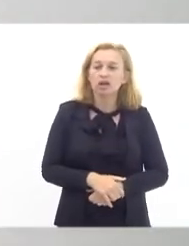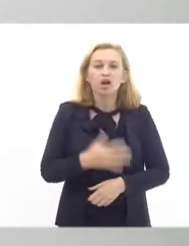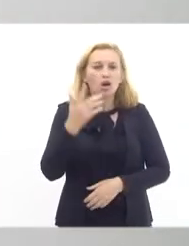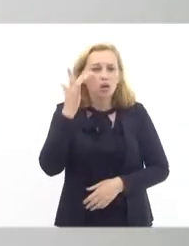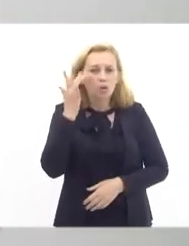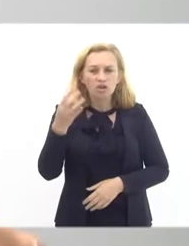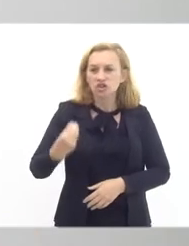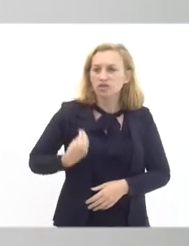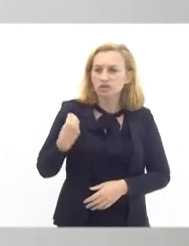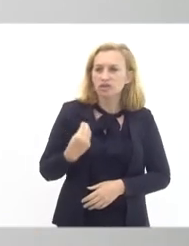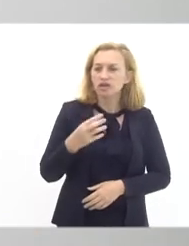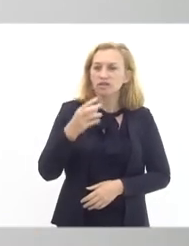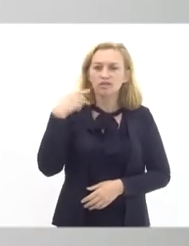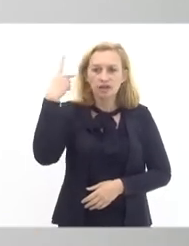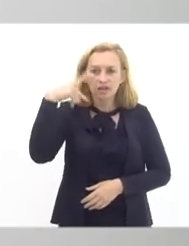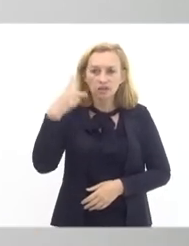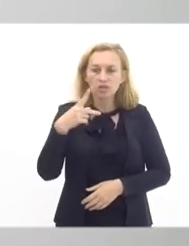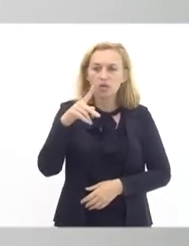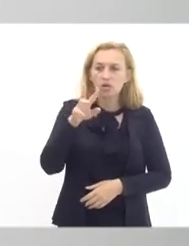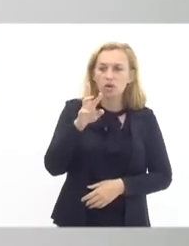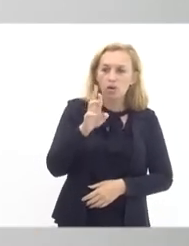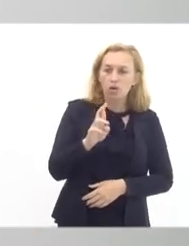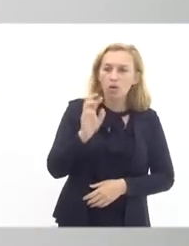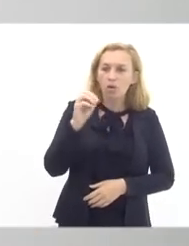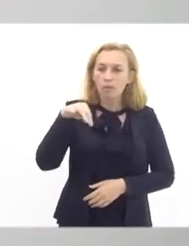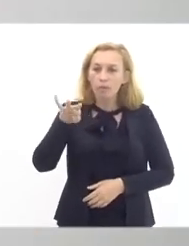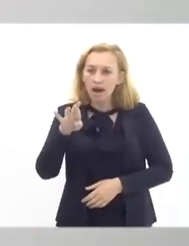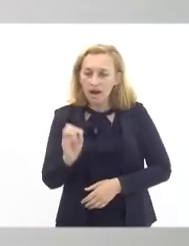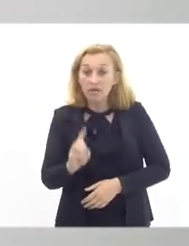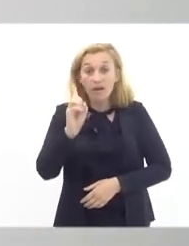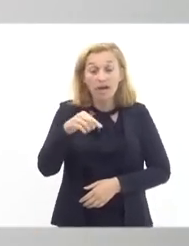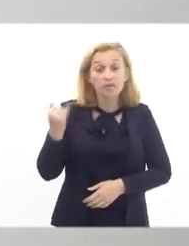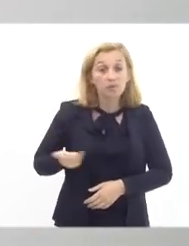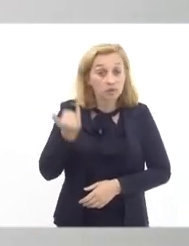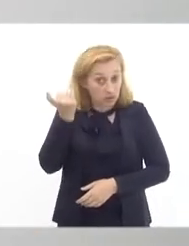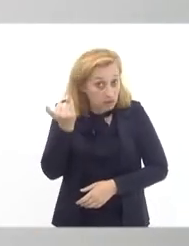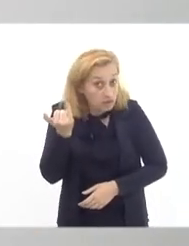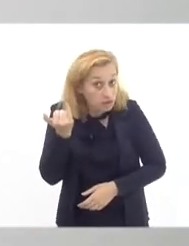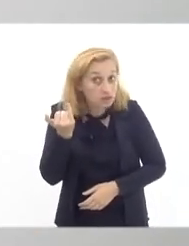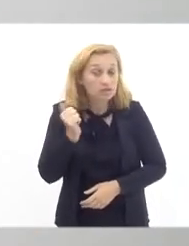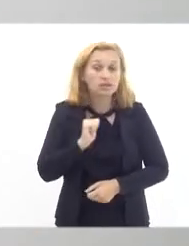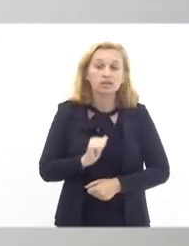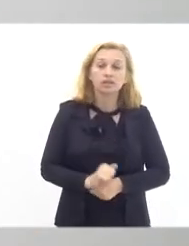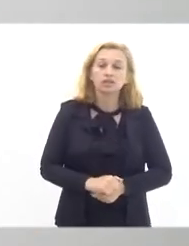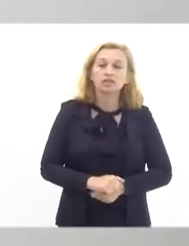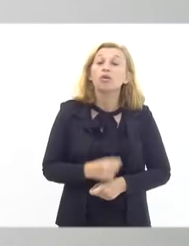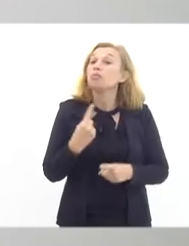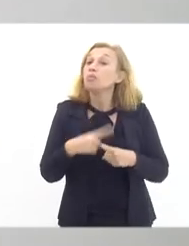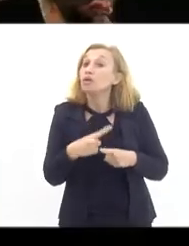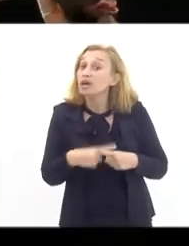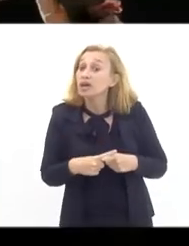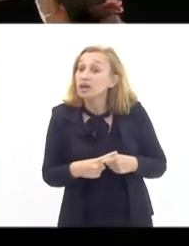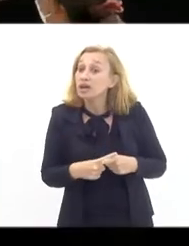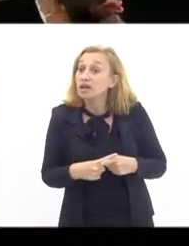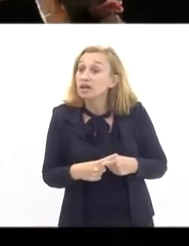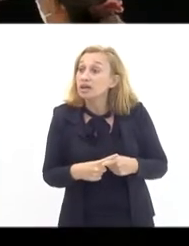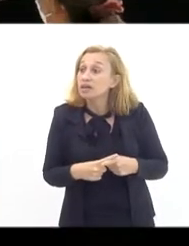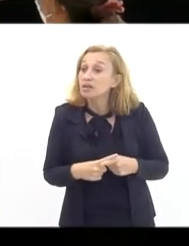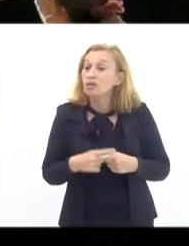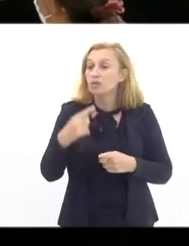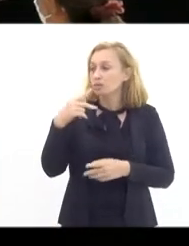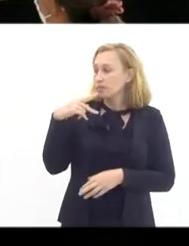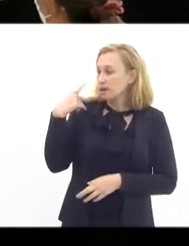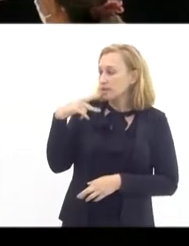presença do vereador Romário Regis também é importantíssima, né? Importantíssima, porque o